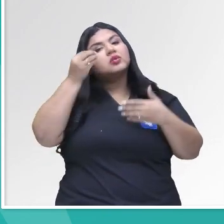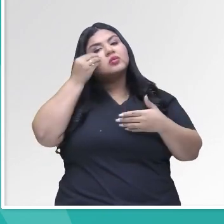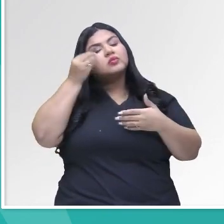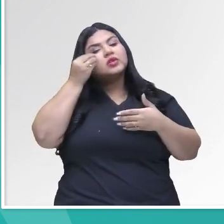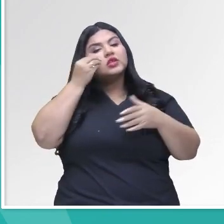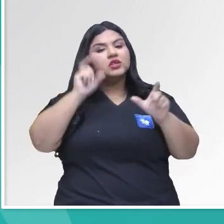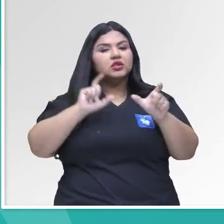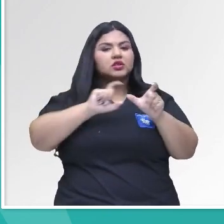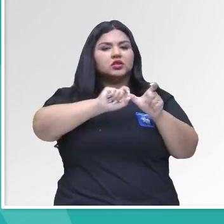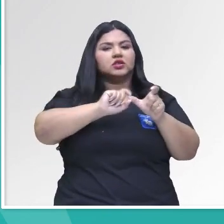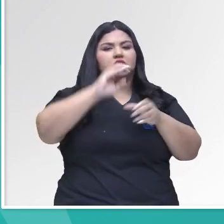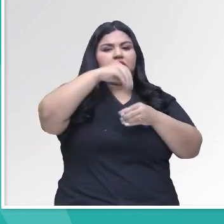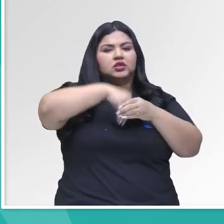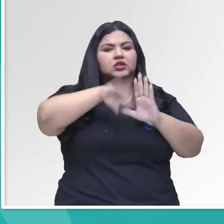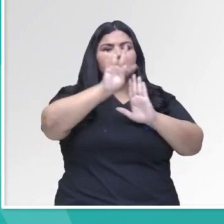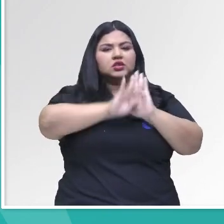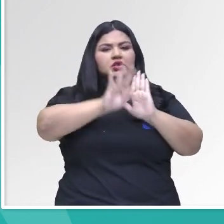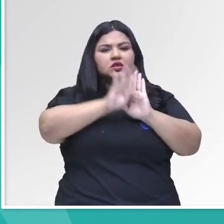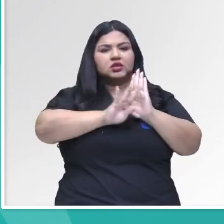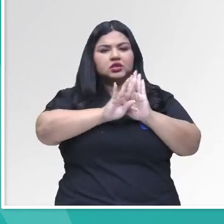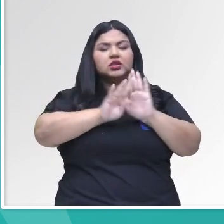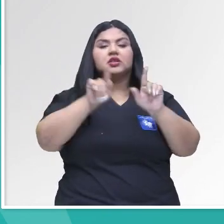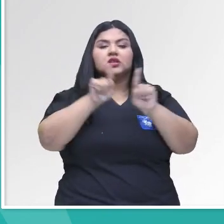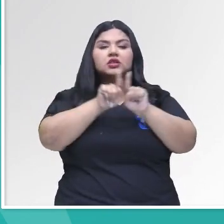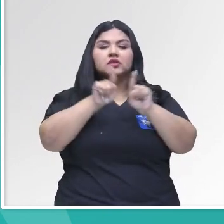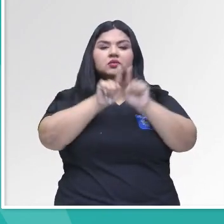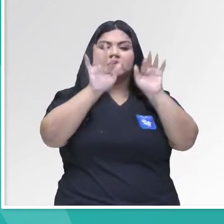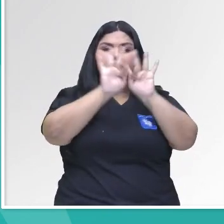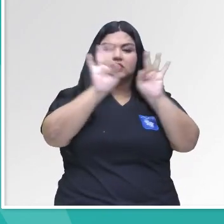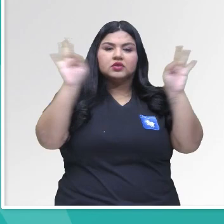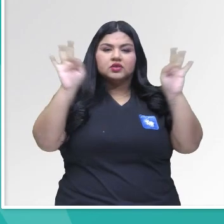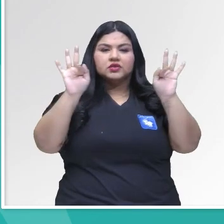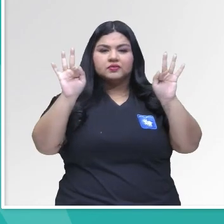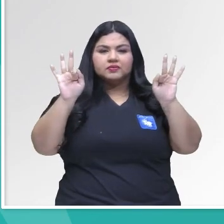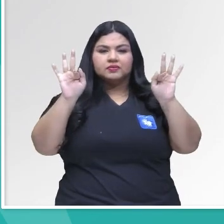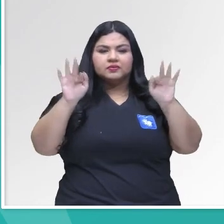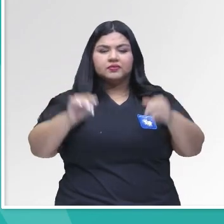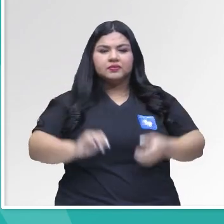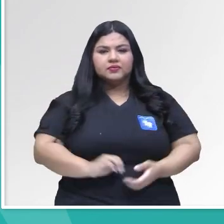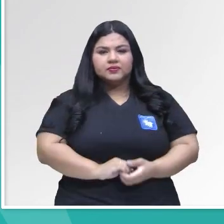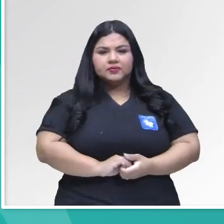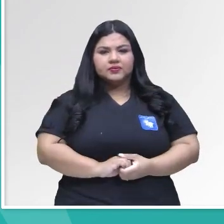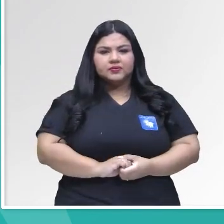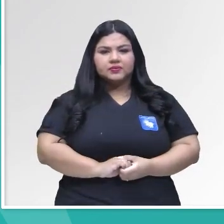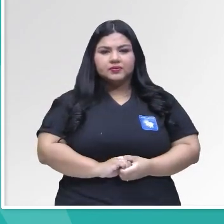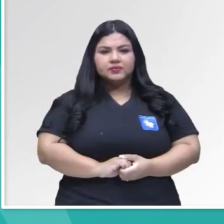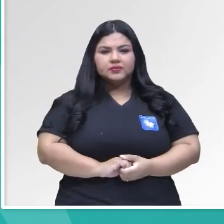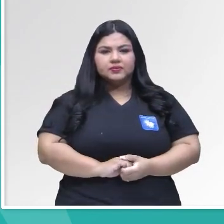conjunções dentro de texto, dentro também de frases, orações.